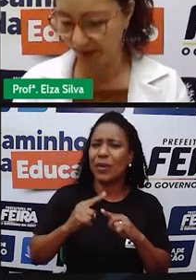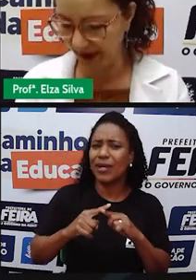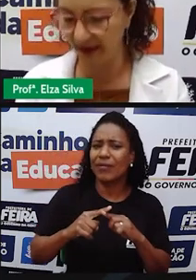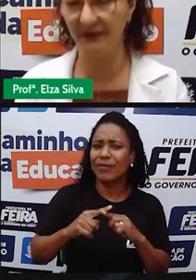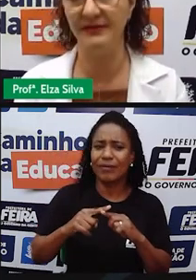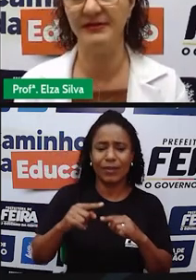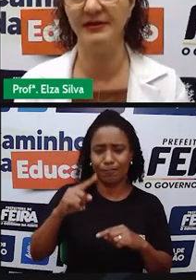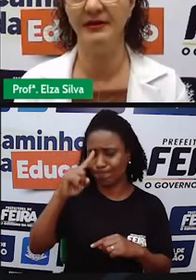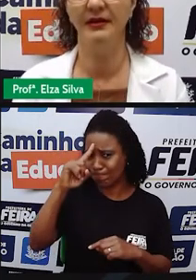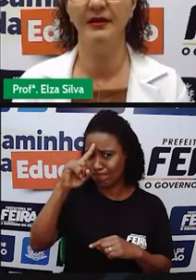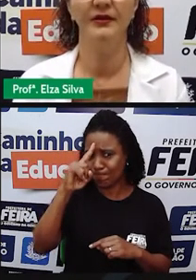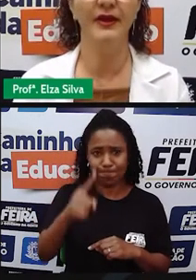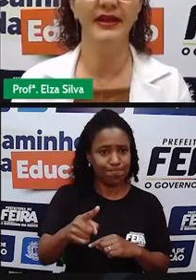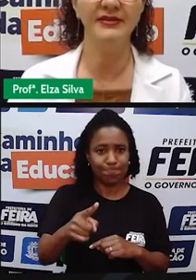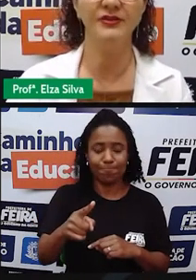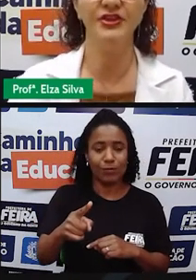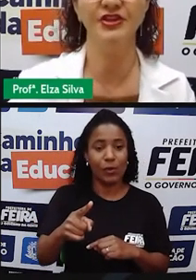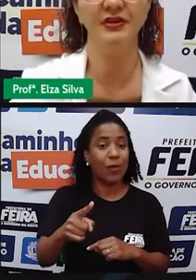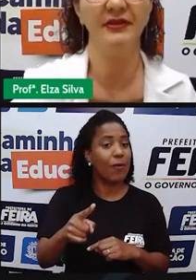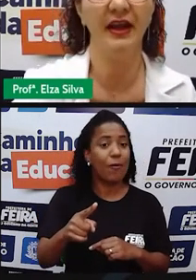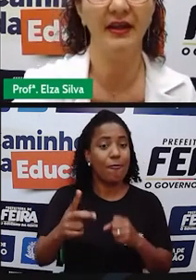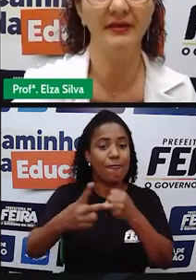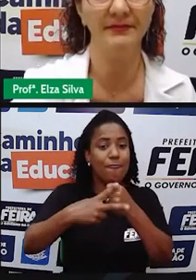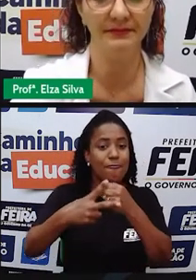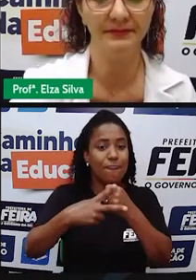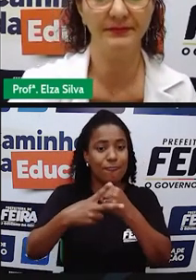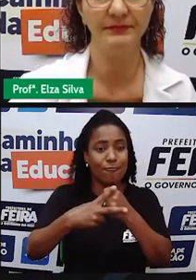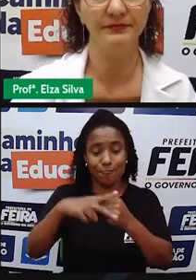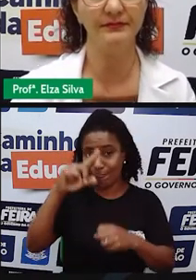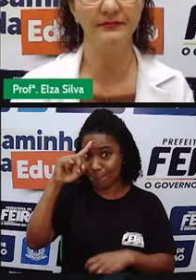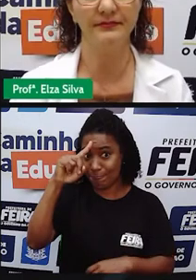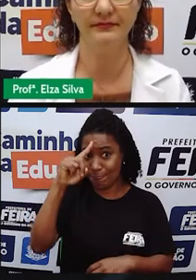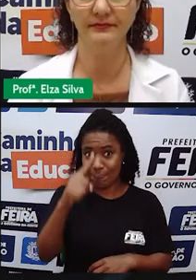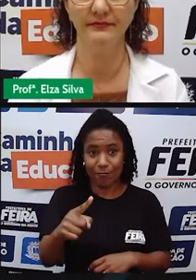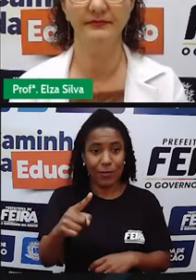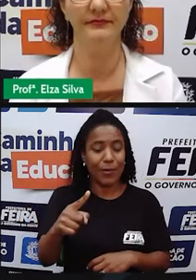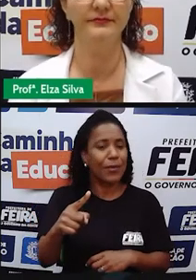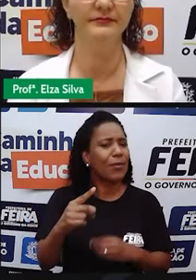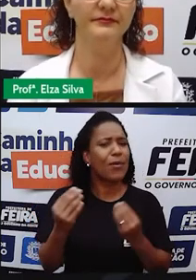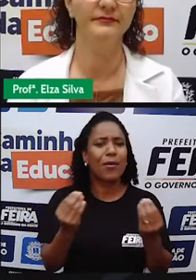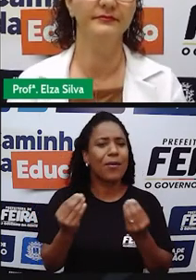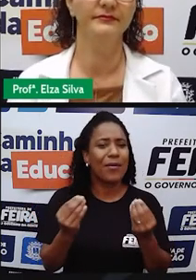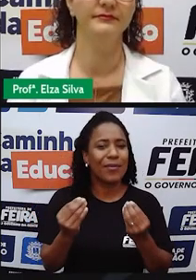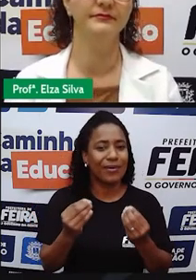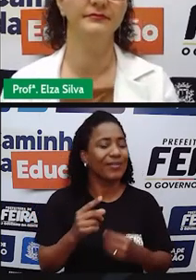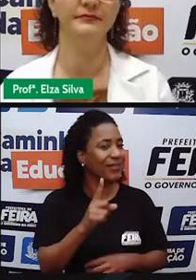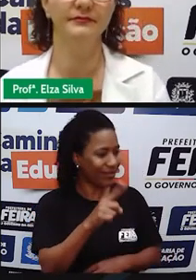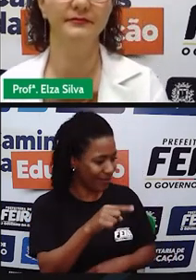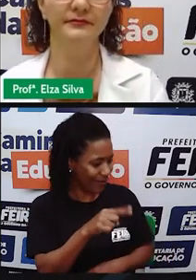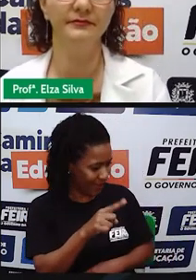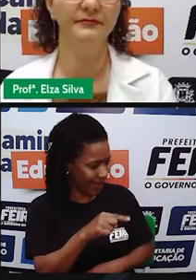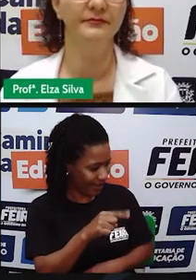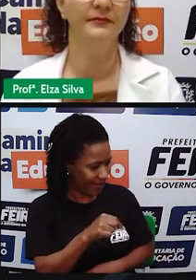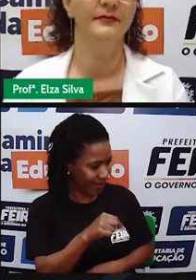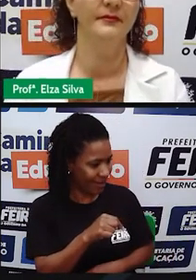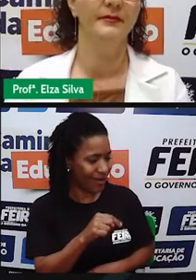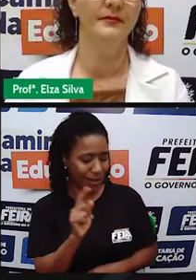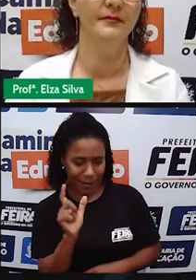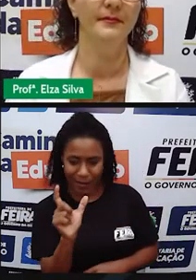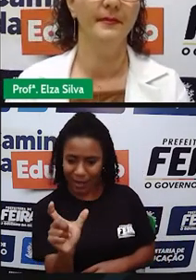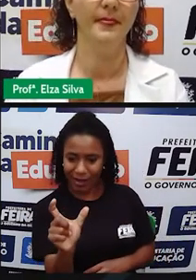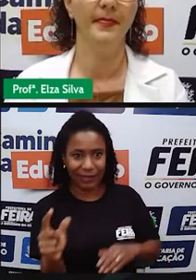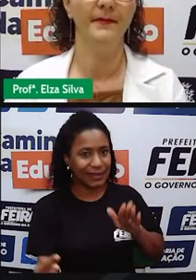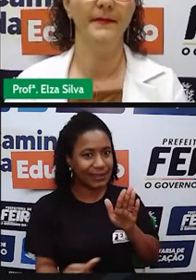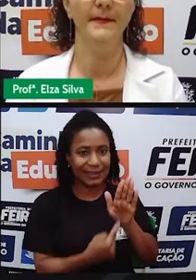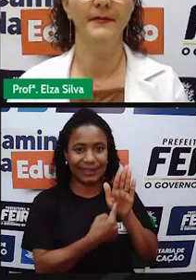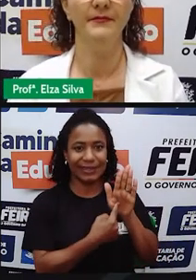nas propagandas. Não é isso, teacher Andrea? Exactly, exatamente. So, the